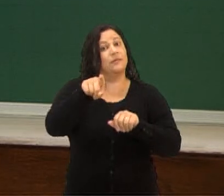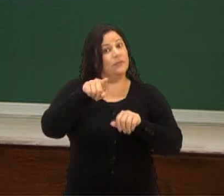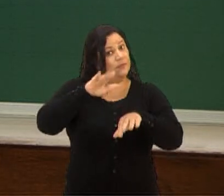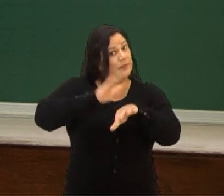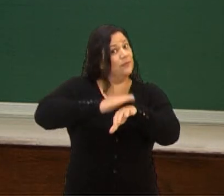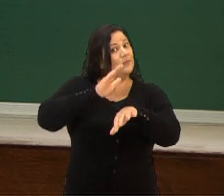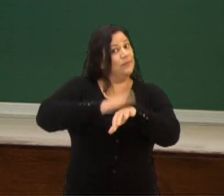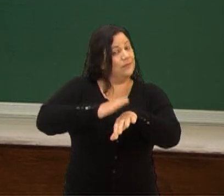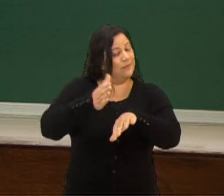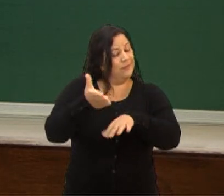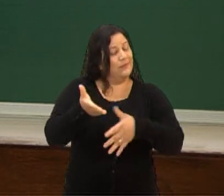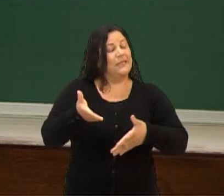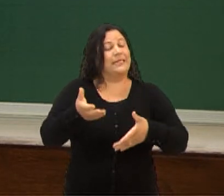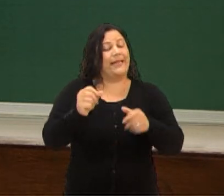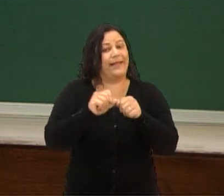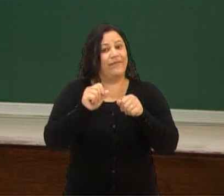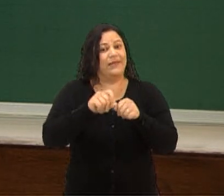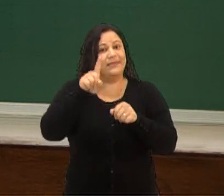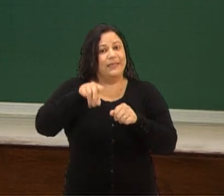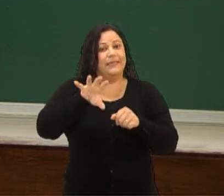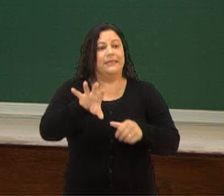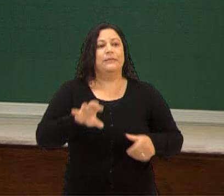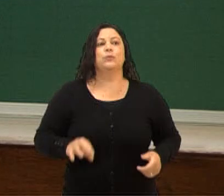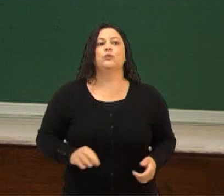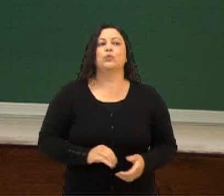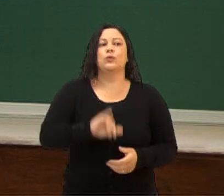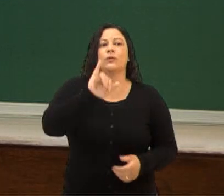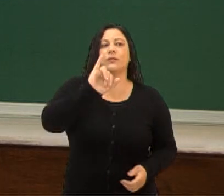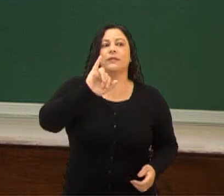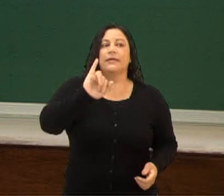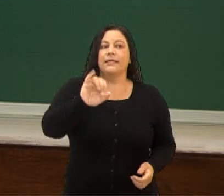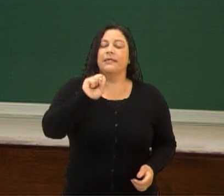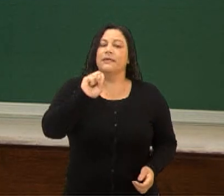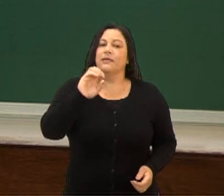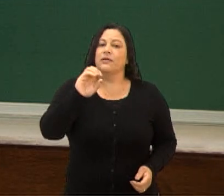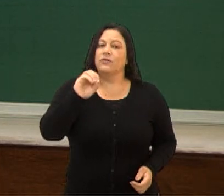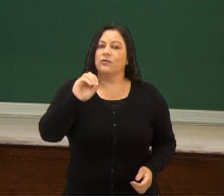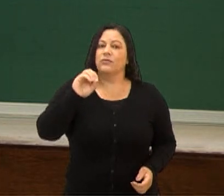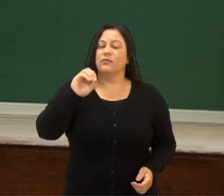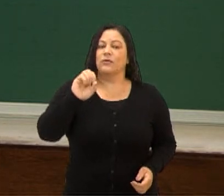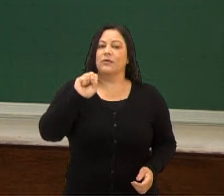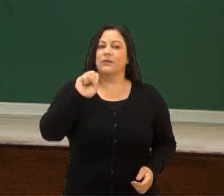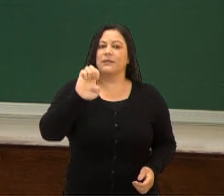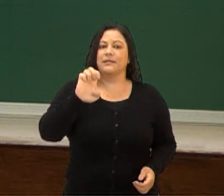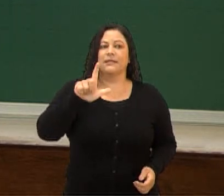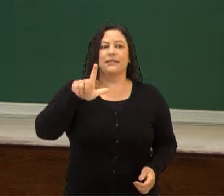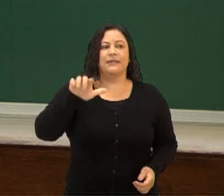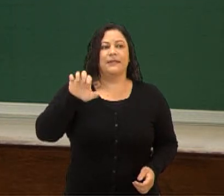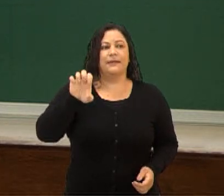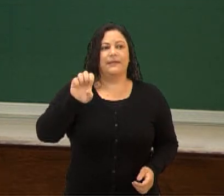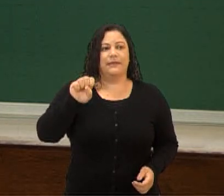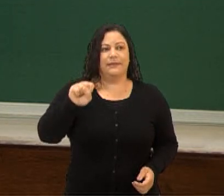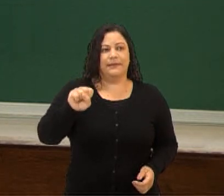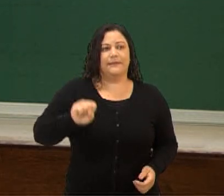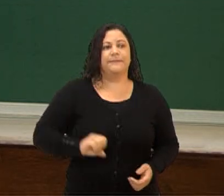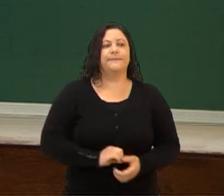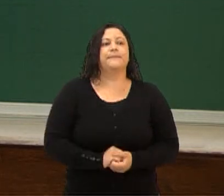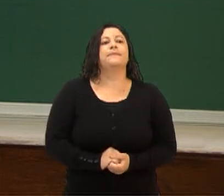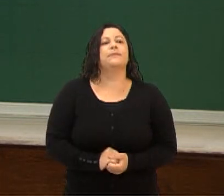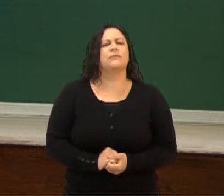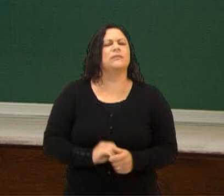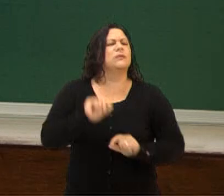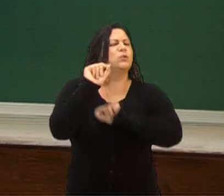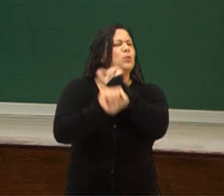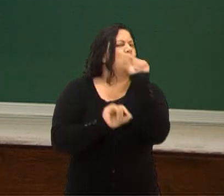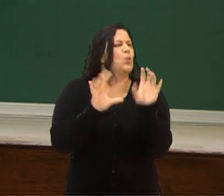isso. Então aqui, como ele é isósceles, eu divido ele ao meio, tenho dois triângulos retângulos. E aí como é que eu